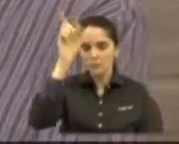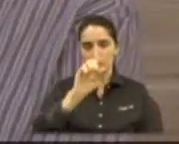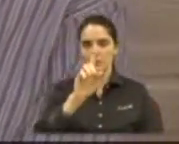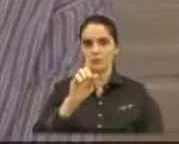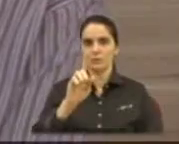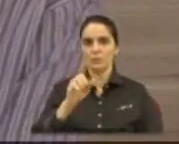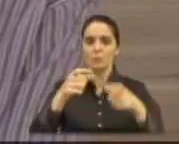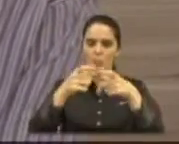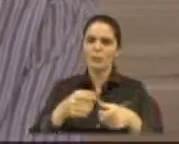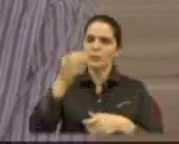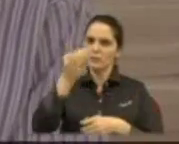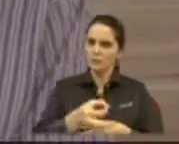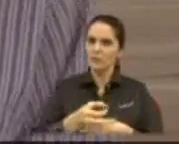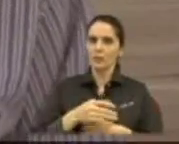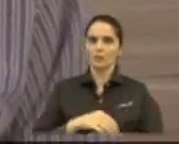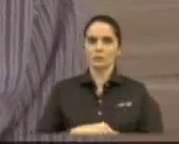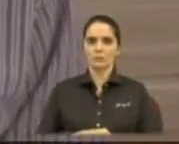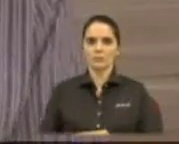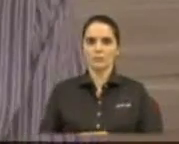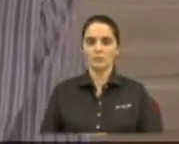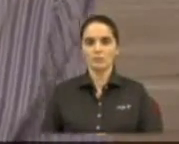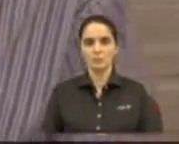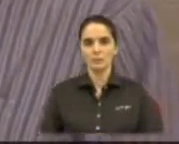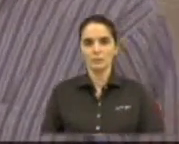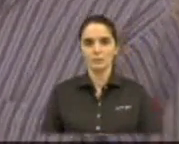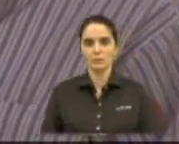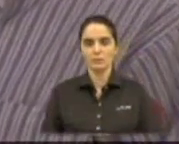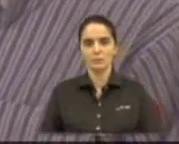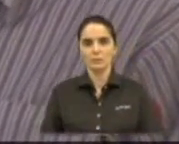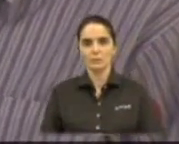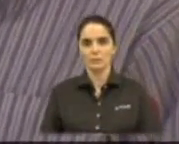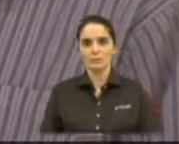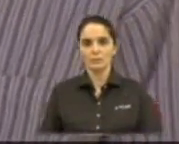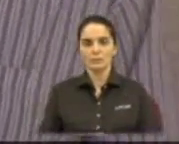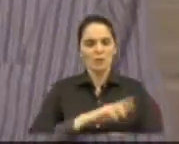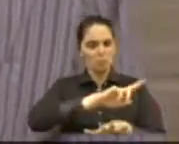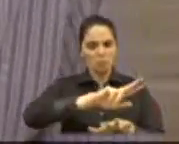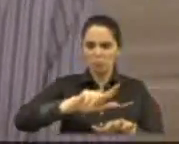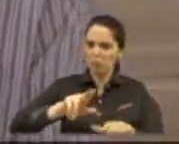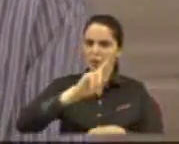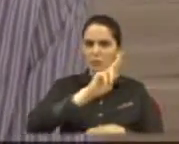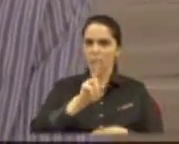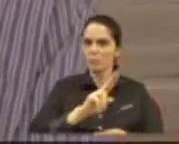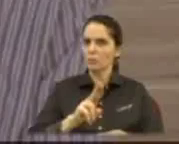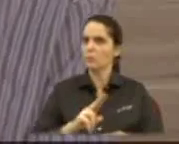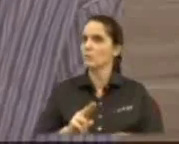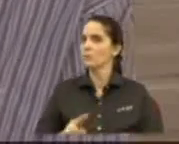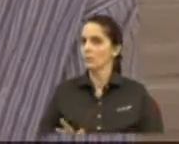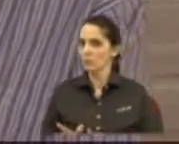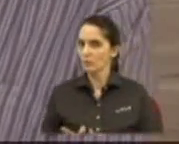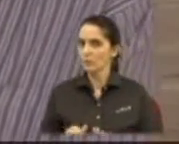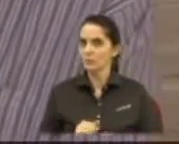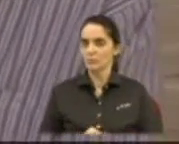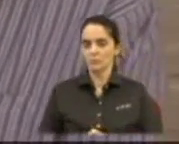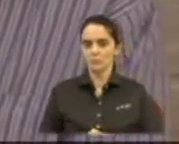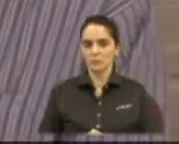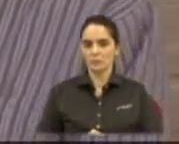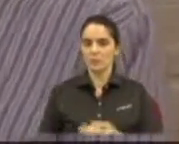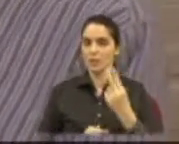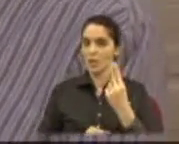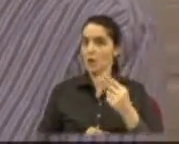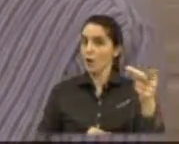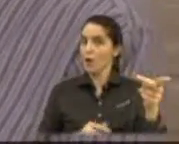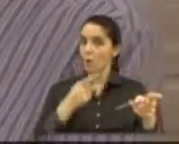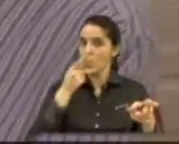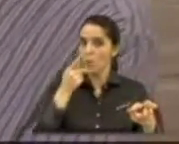fosse essas pessoas, talvez, ou essas denominações, inclusive as matrizes africanas que ela